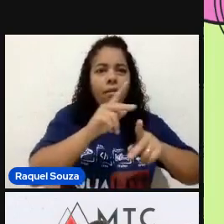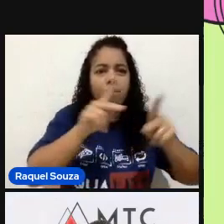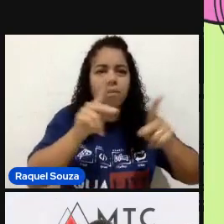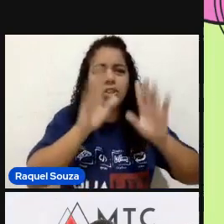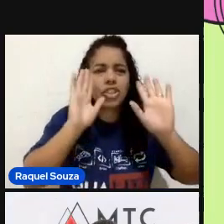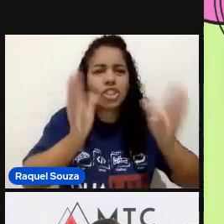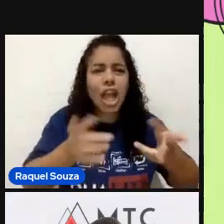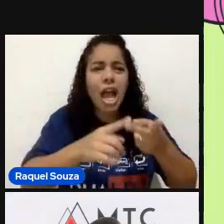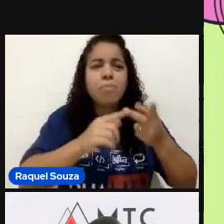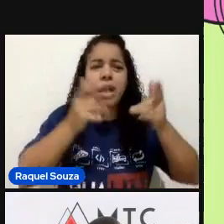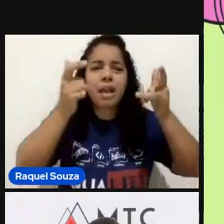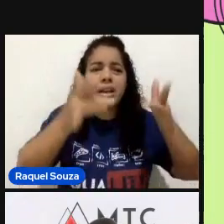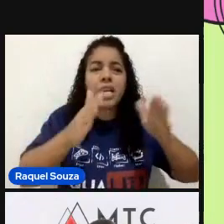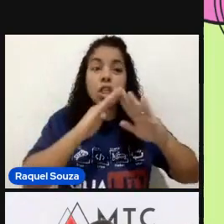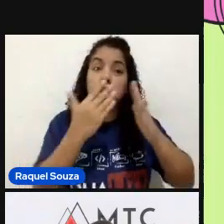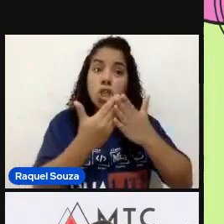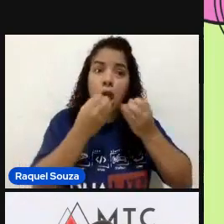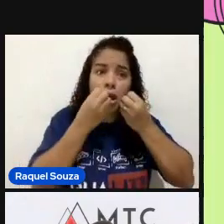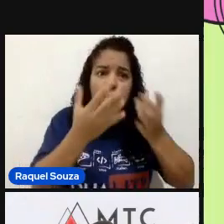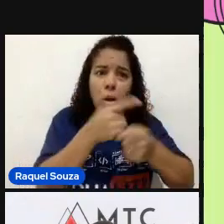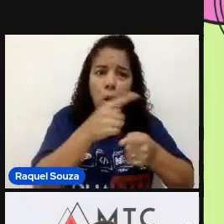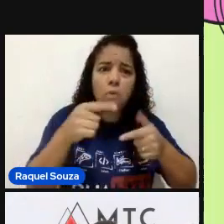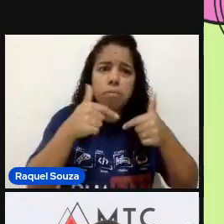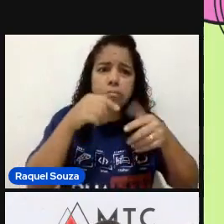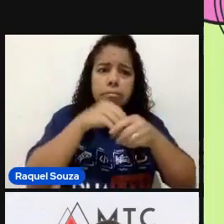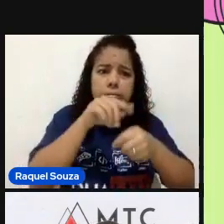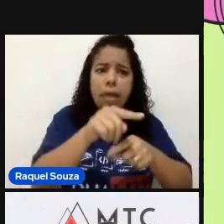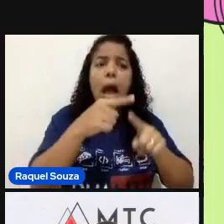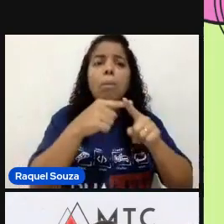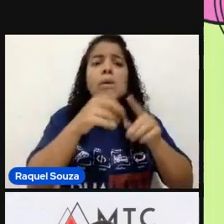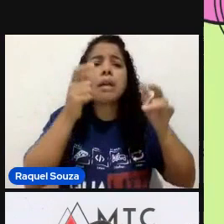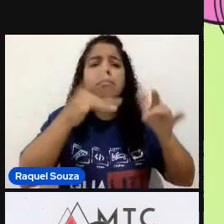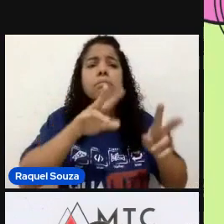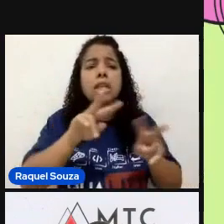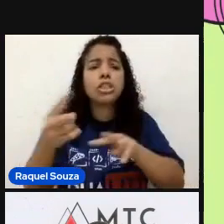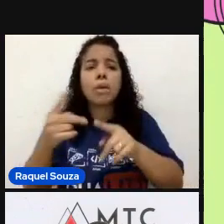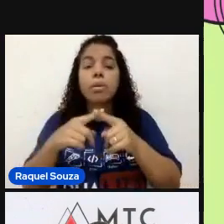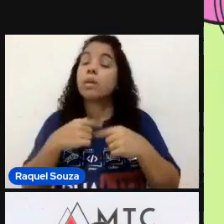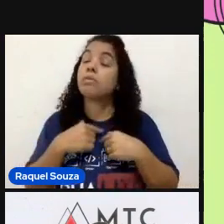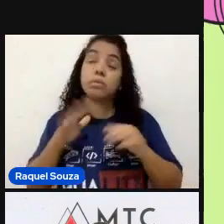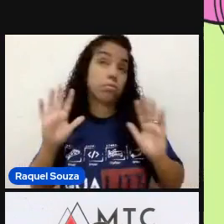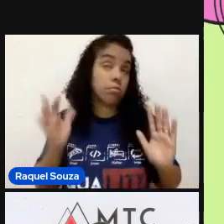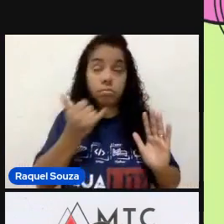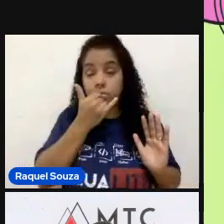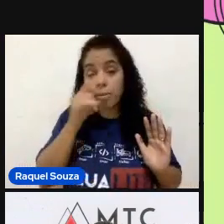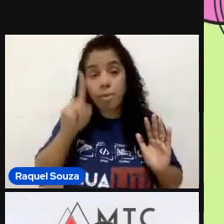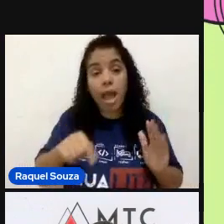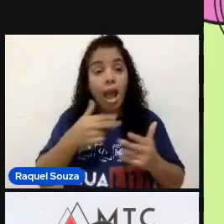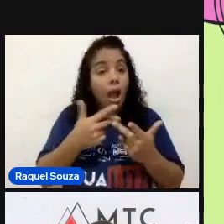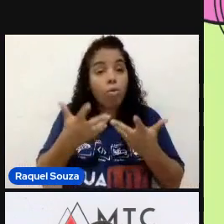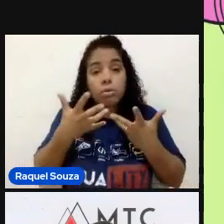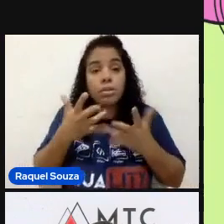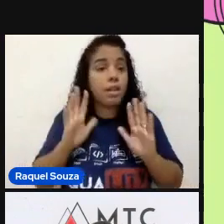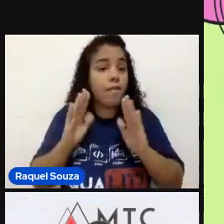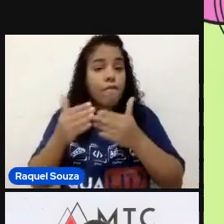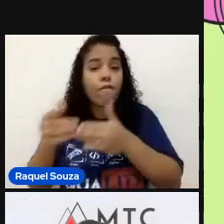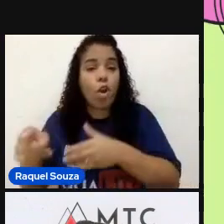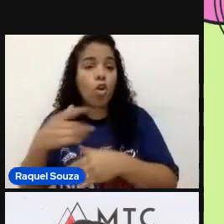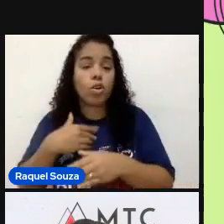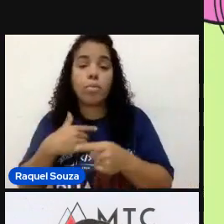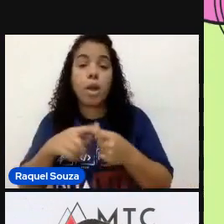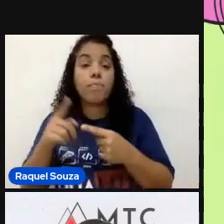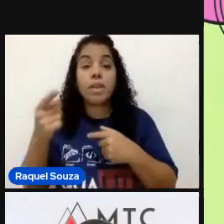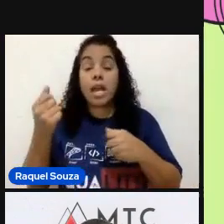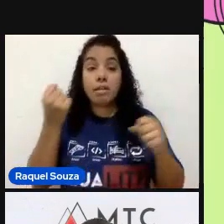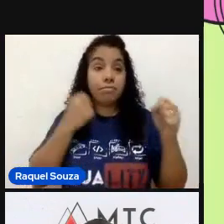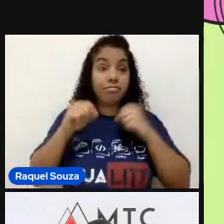você vai largar isso para começar do zero? Porque foi algo que eu botei foco, eu peguei a minha hiperatividade sem nem